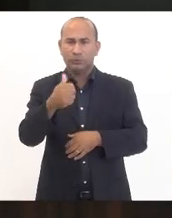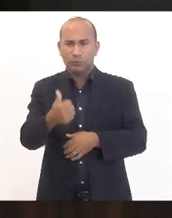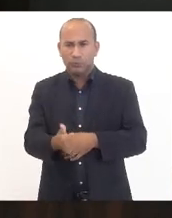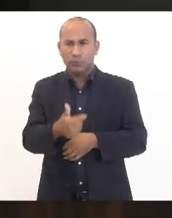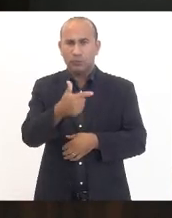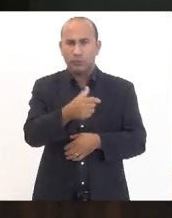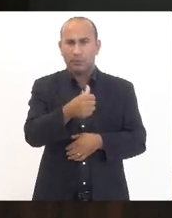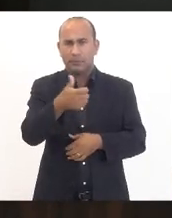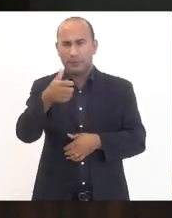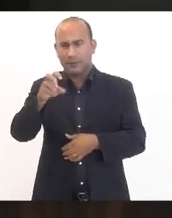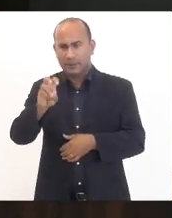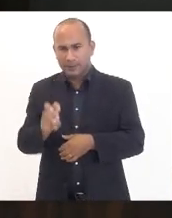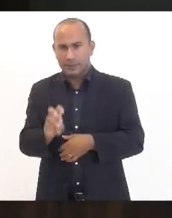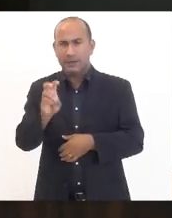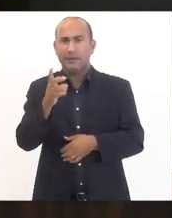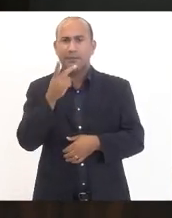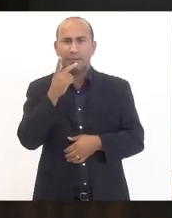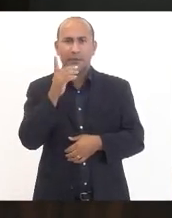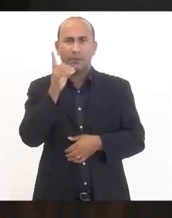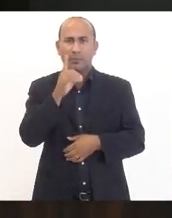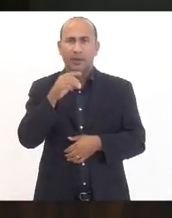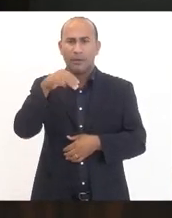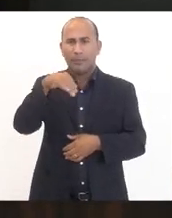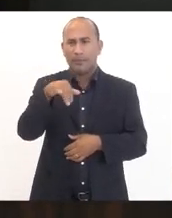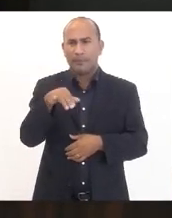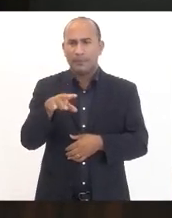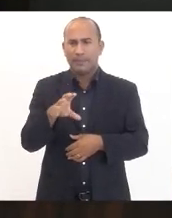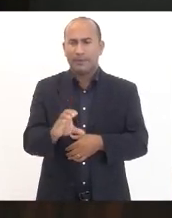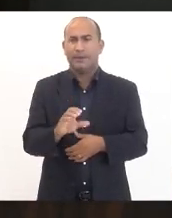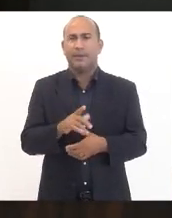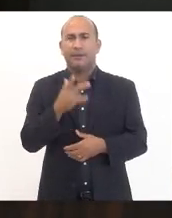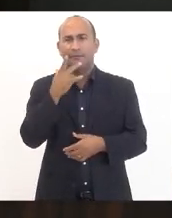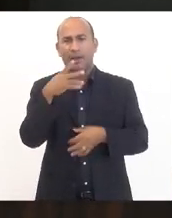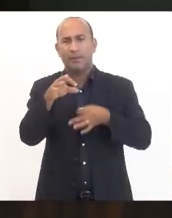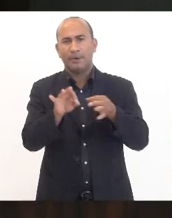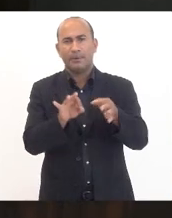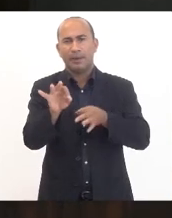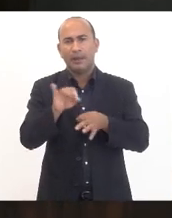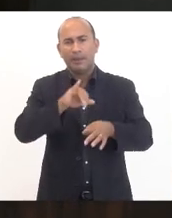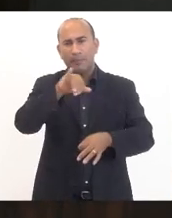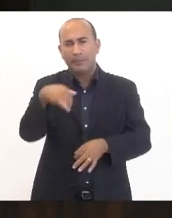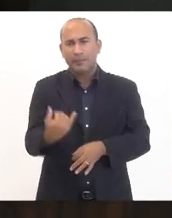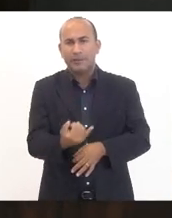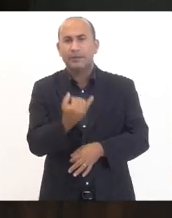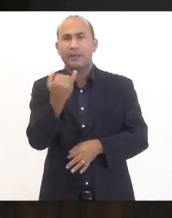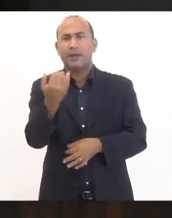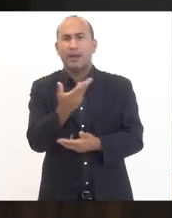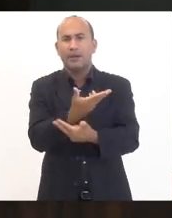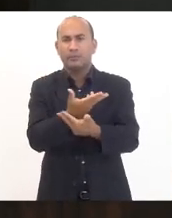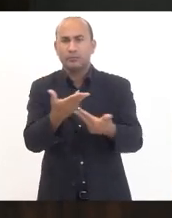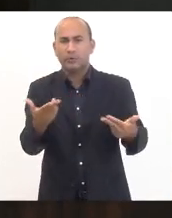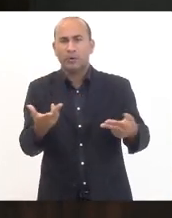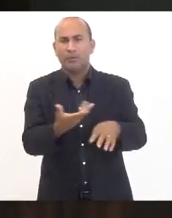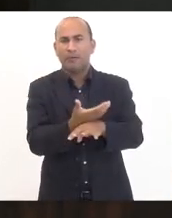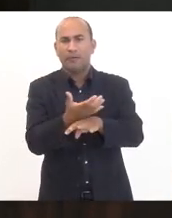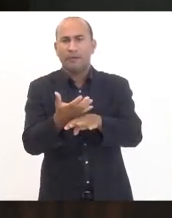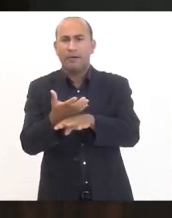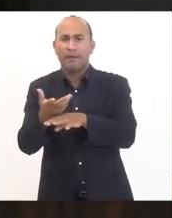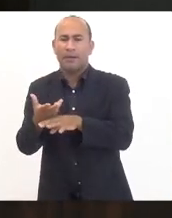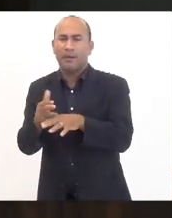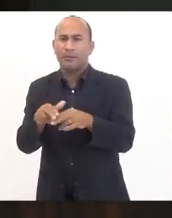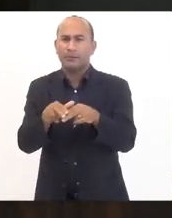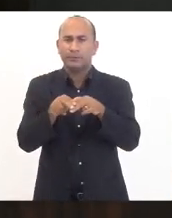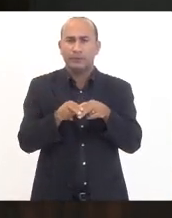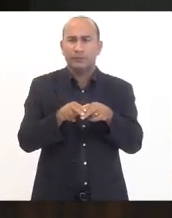851-2015, de autoria do deputado Carlos Mink, que dispõe sobre a criação de programa de reaproveitamento de óleos vegetais do Estado do Rio de Janeiro, o